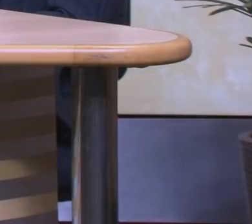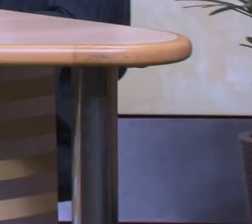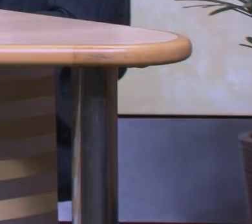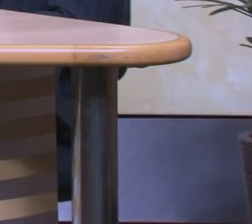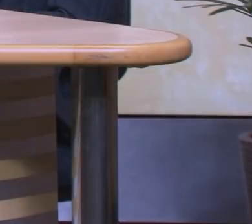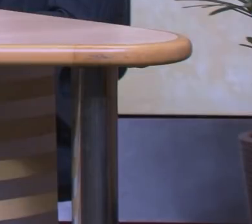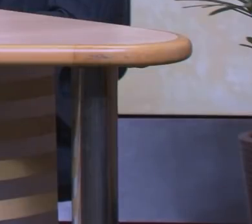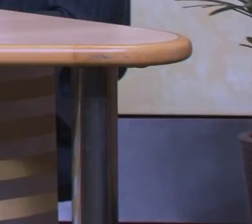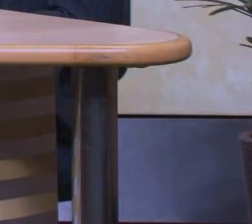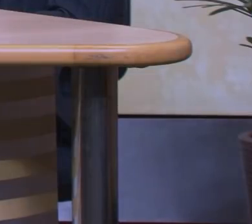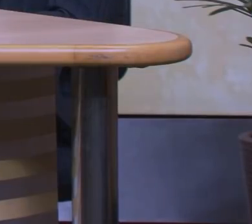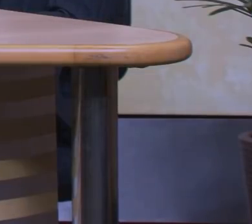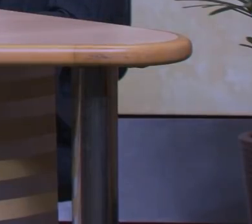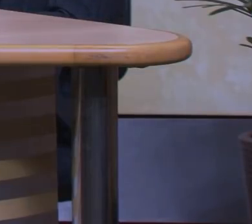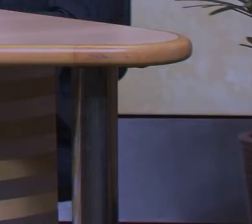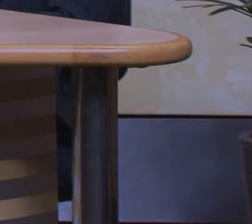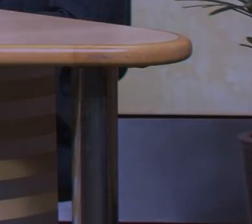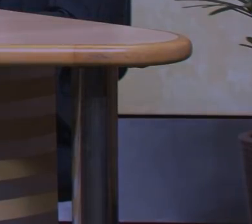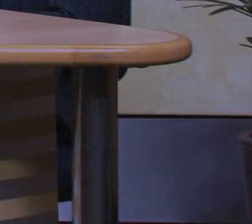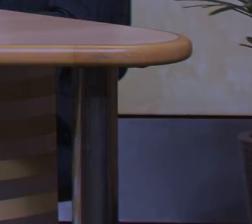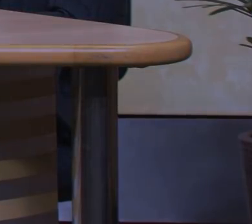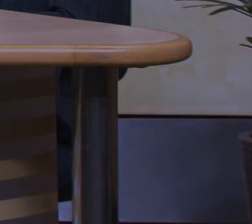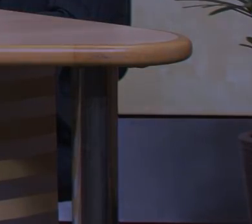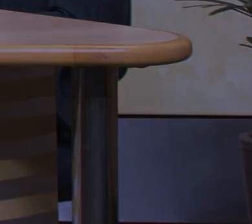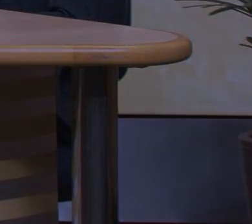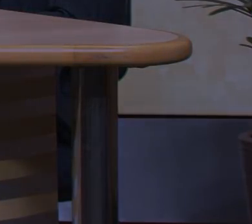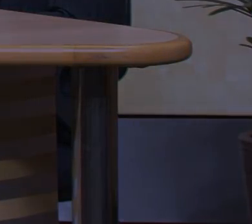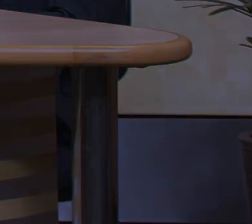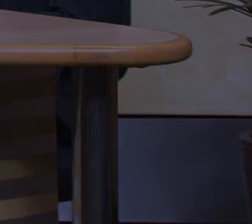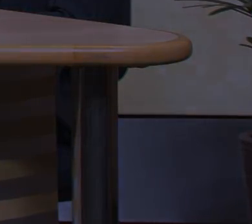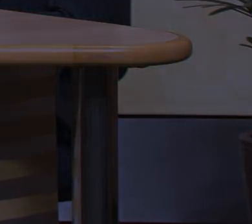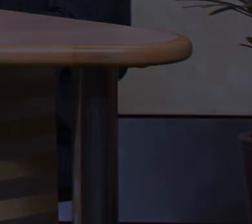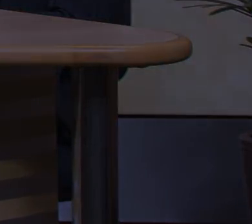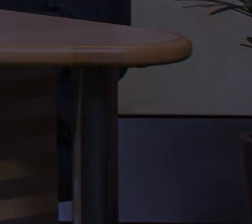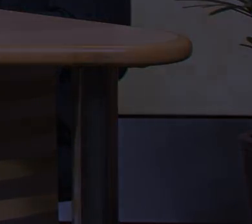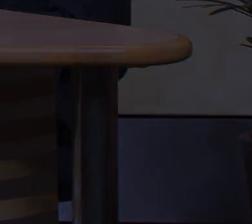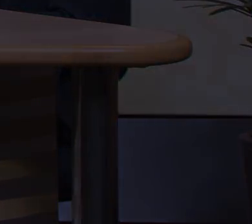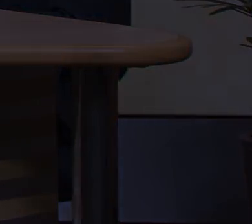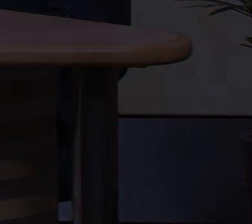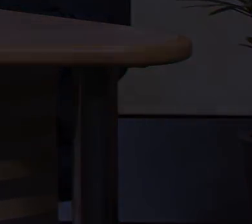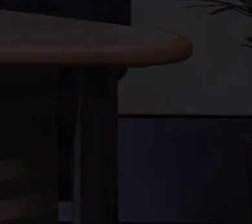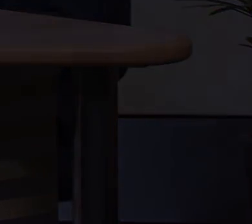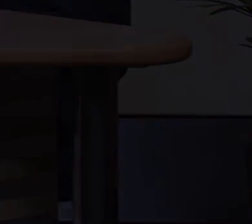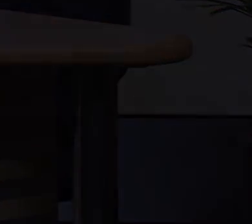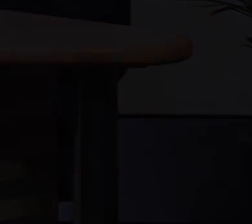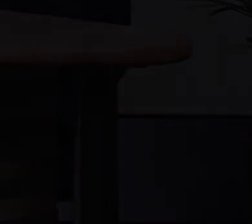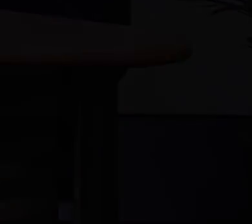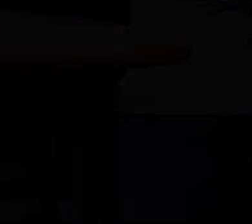Você acabou de assistir na TV Web Manaim Conversas Bíblicas.